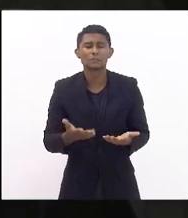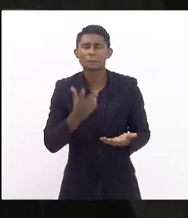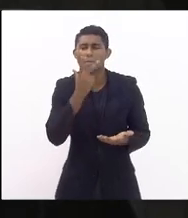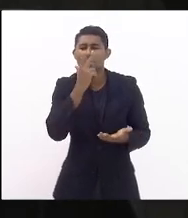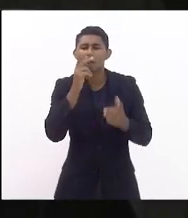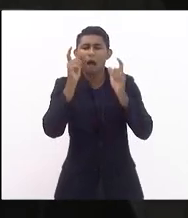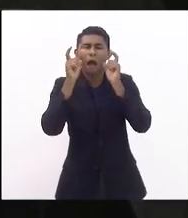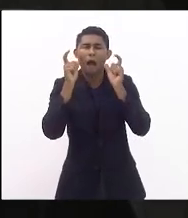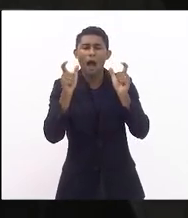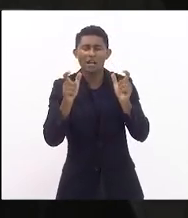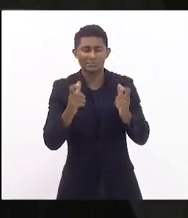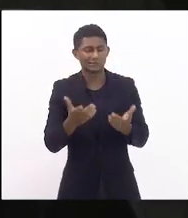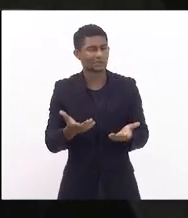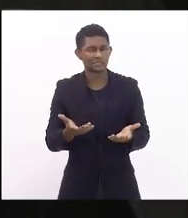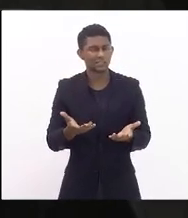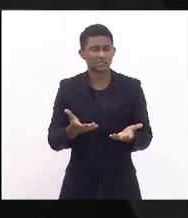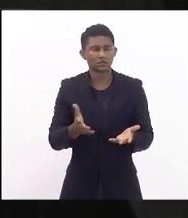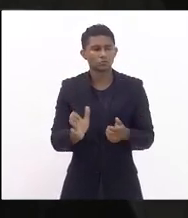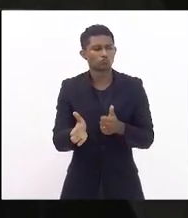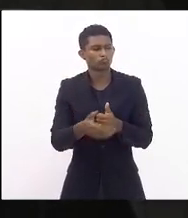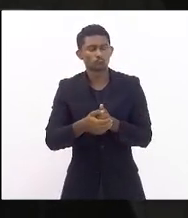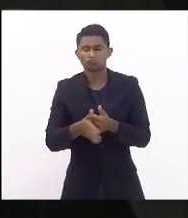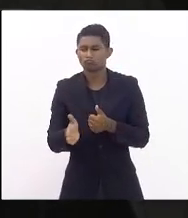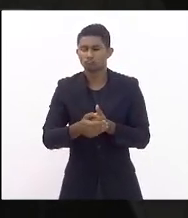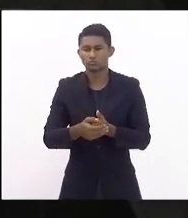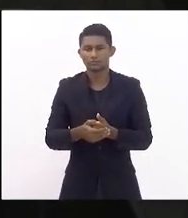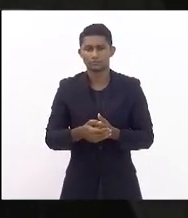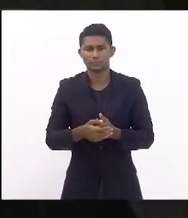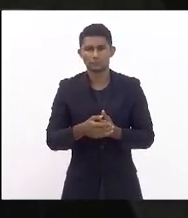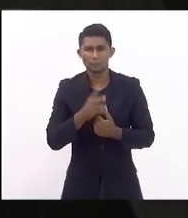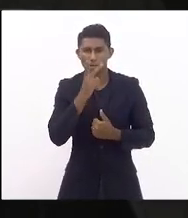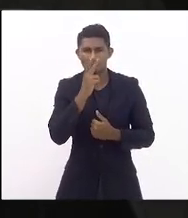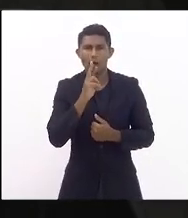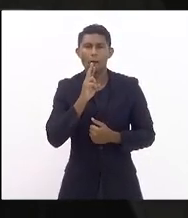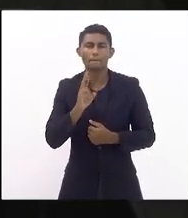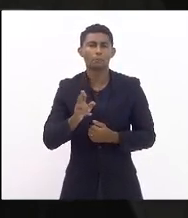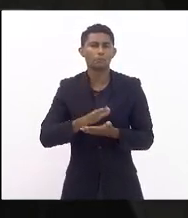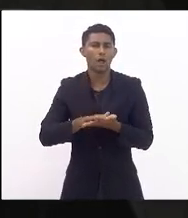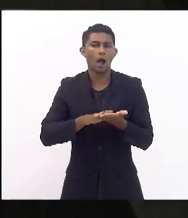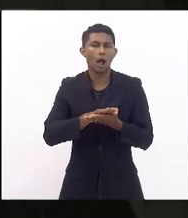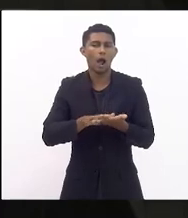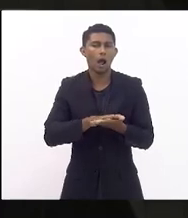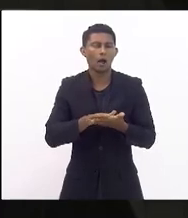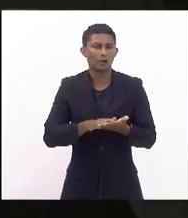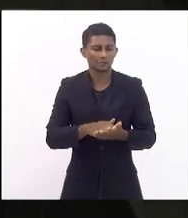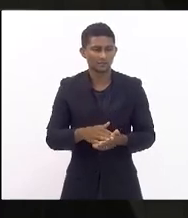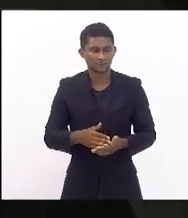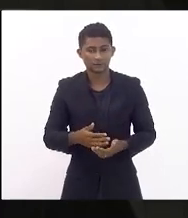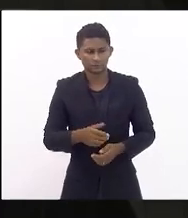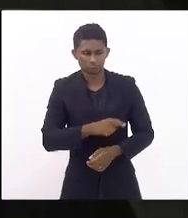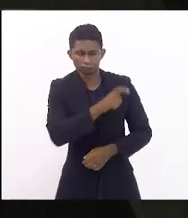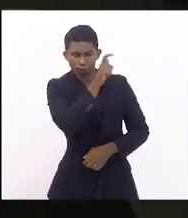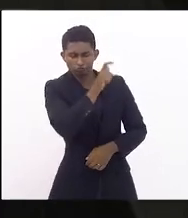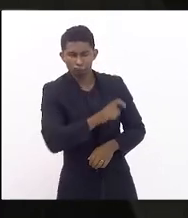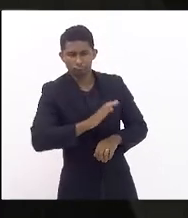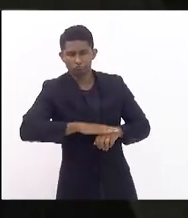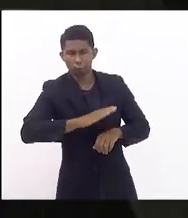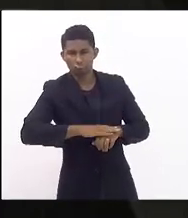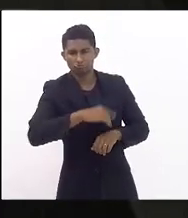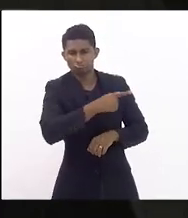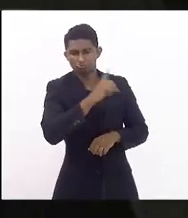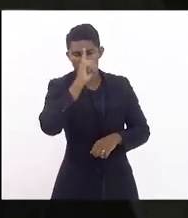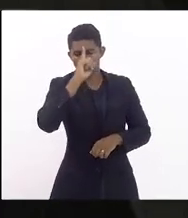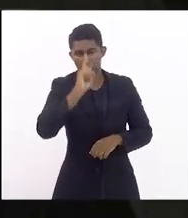negar essa resposta, né, ao povo do Estado do Rio de Janeiro? A quem interessa proteger quem quer que seja, que